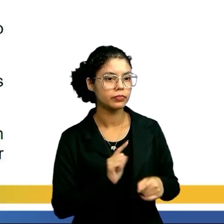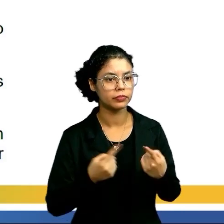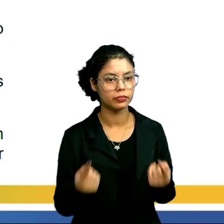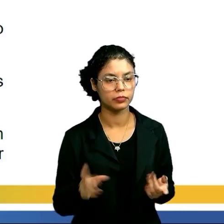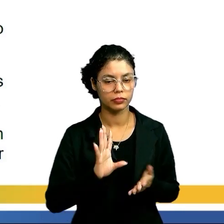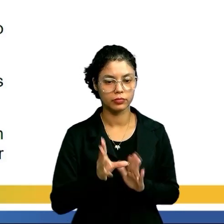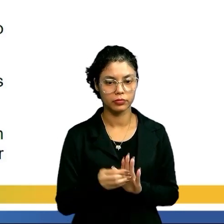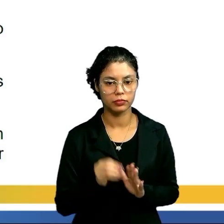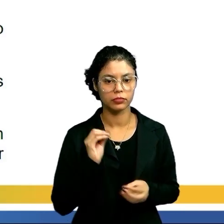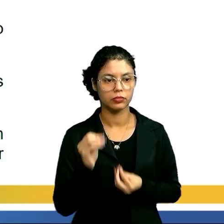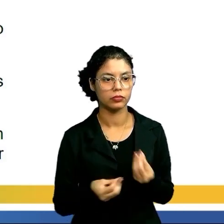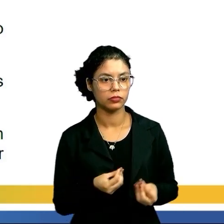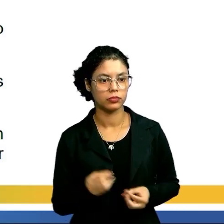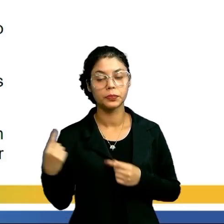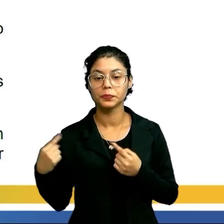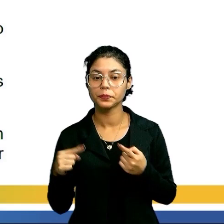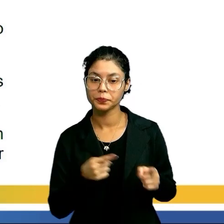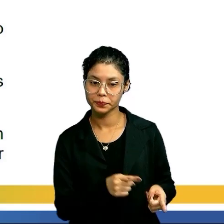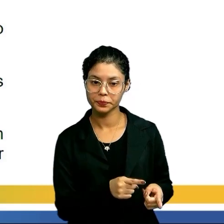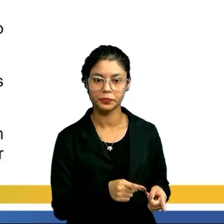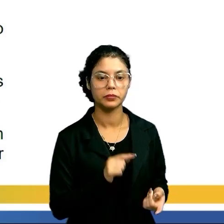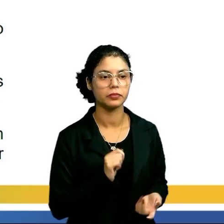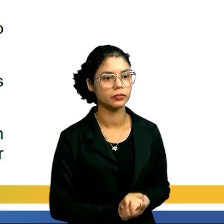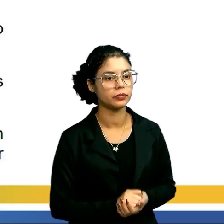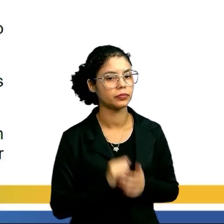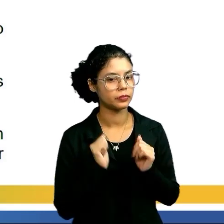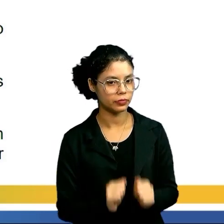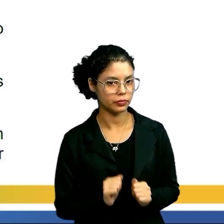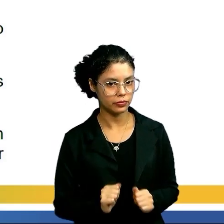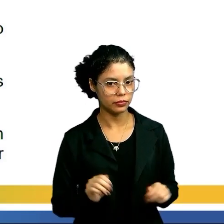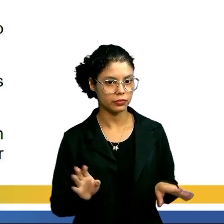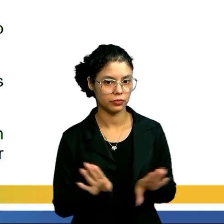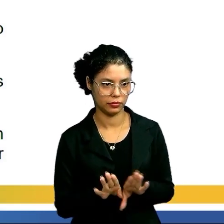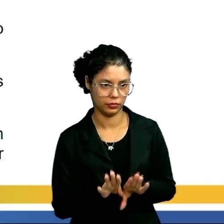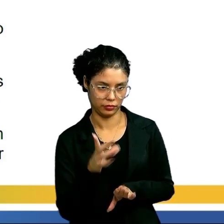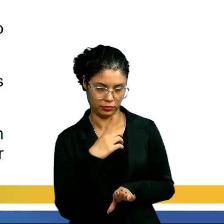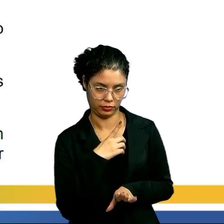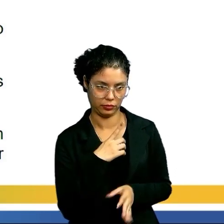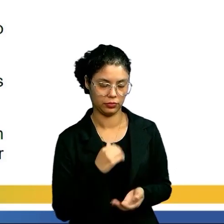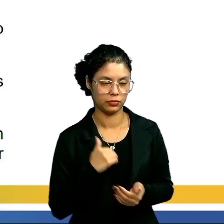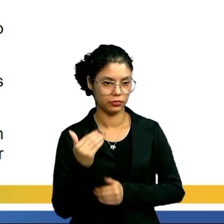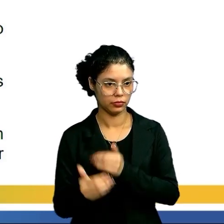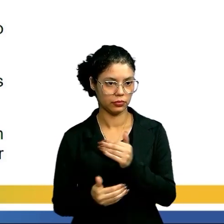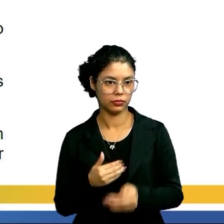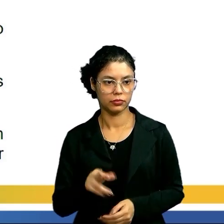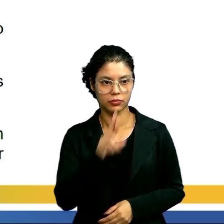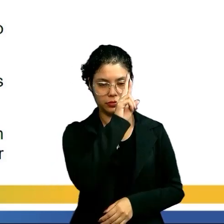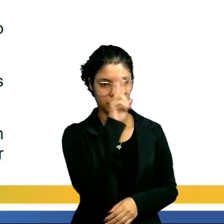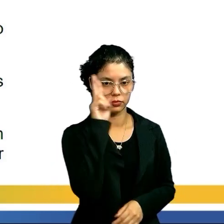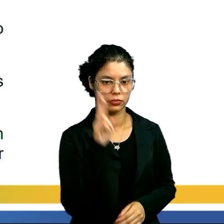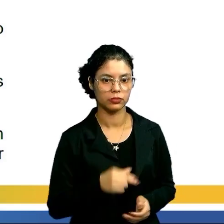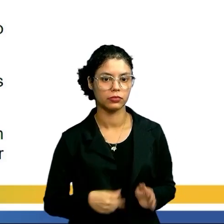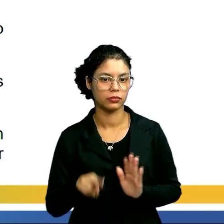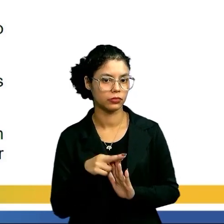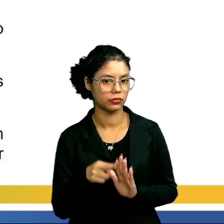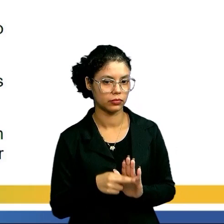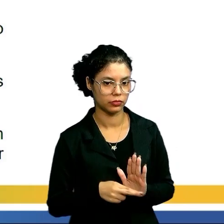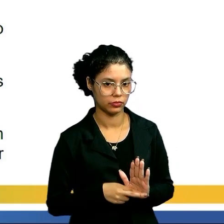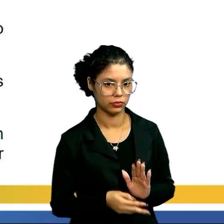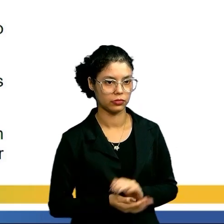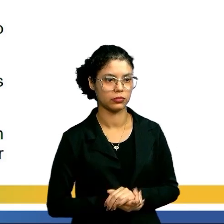serem colocados como desafios para que a gente possa ter uma evolução histórica no padrão de